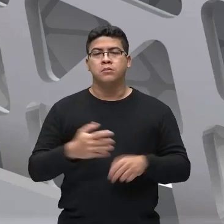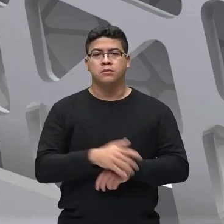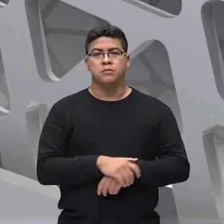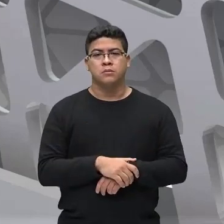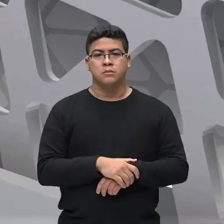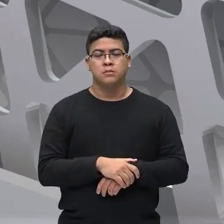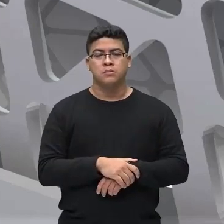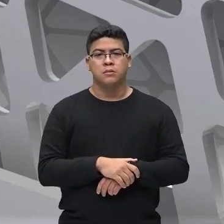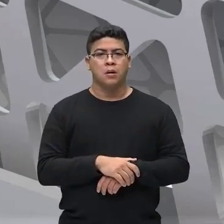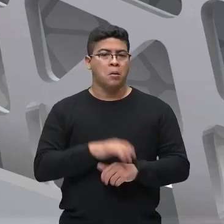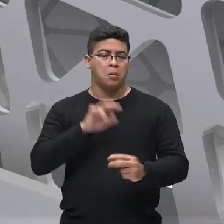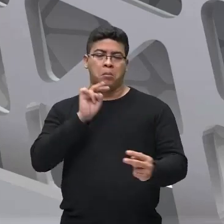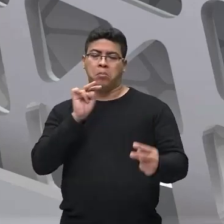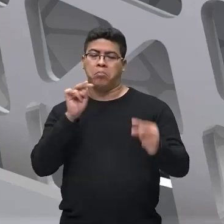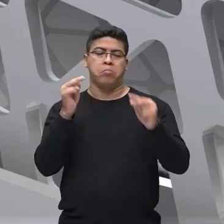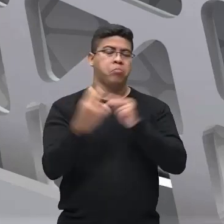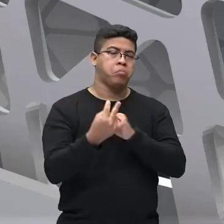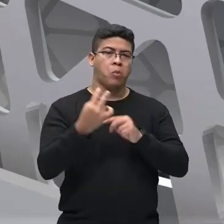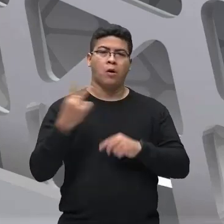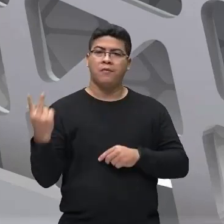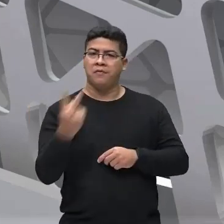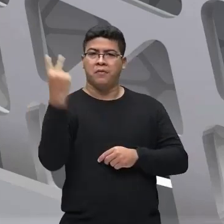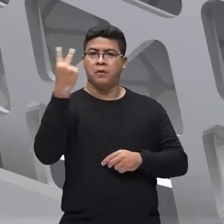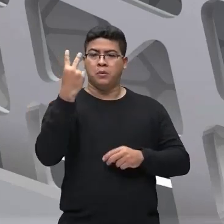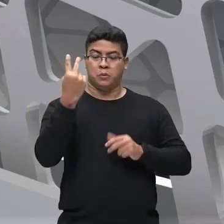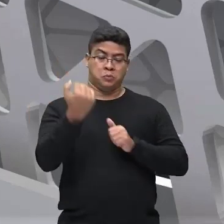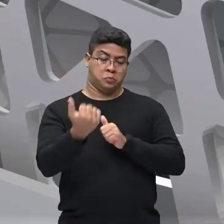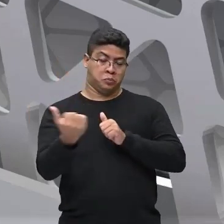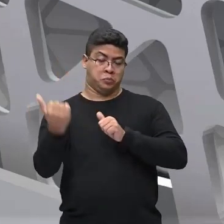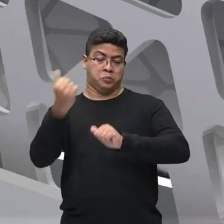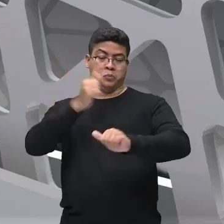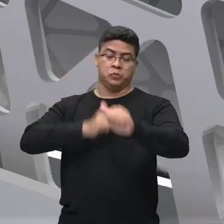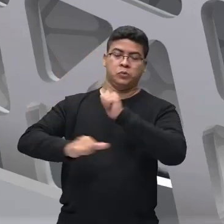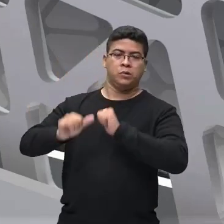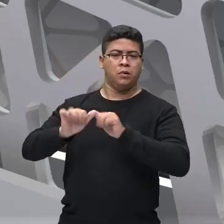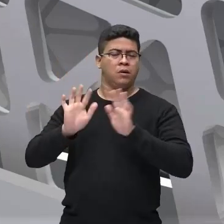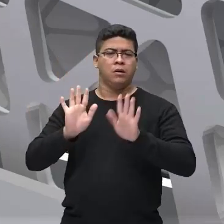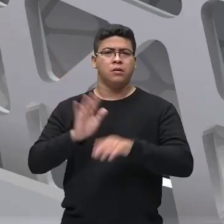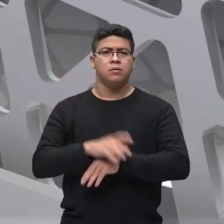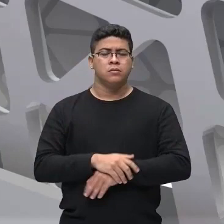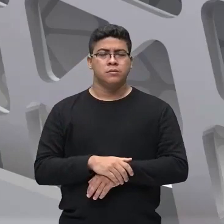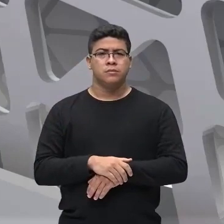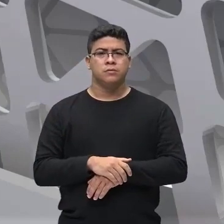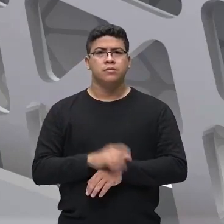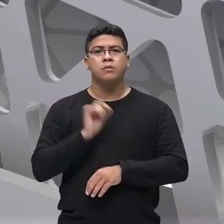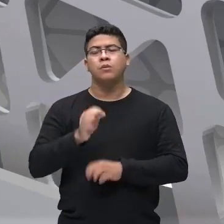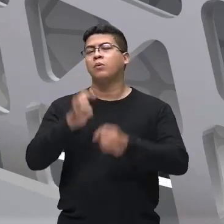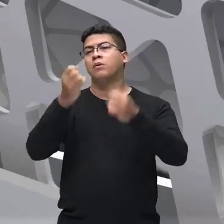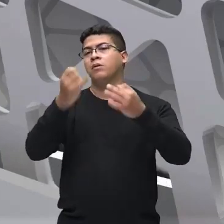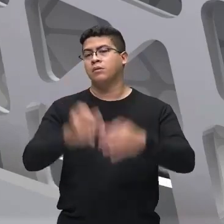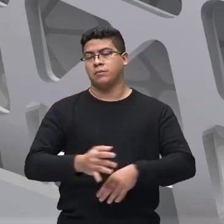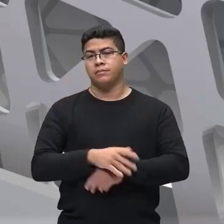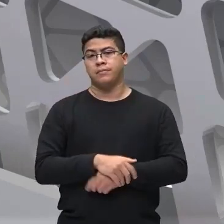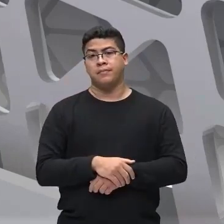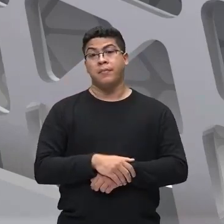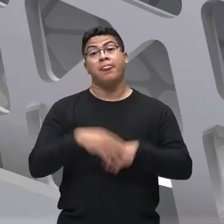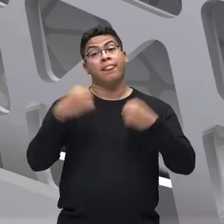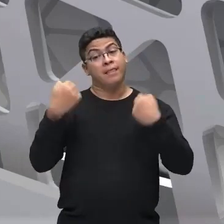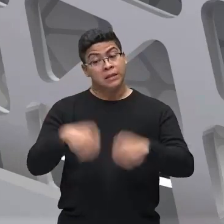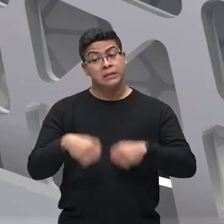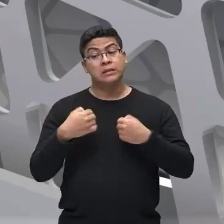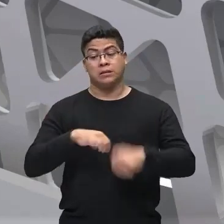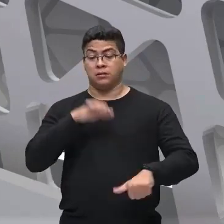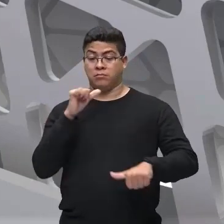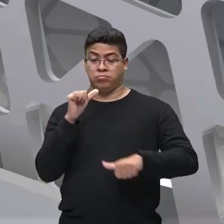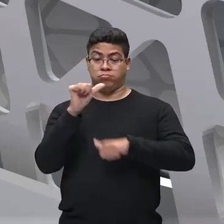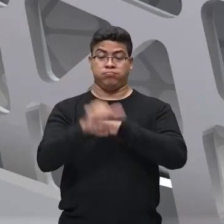sendo colocados pela mídia para a população, então o que ele diz? Que tem que se fazer uma